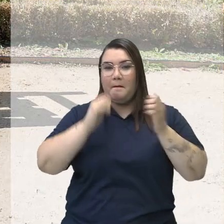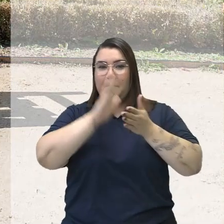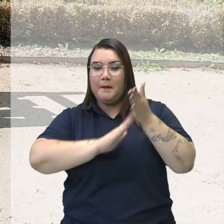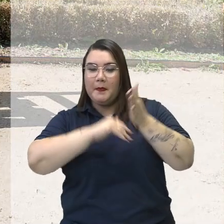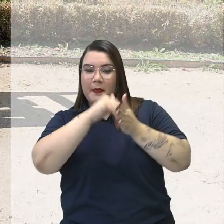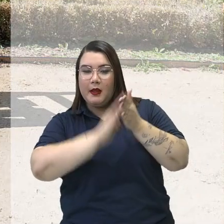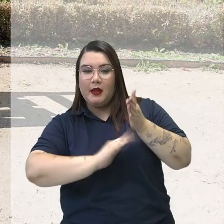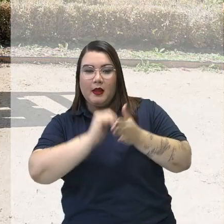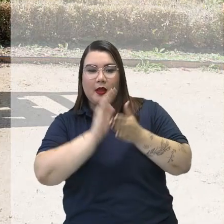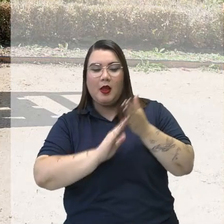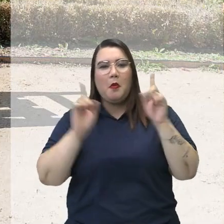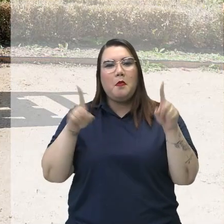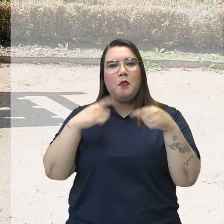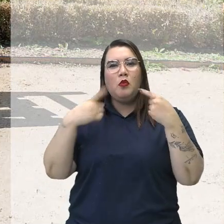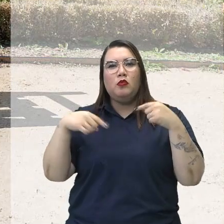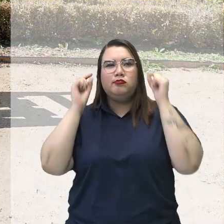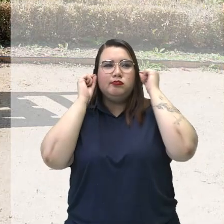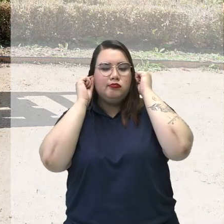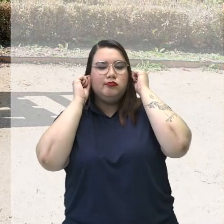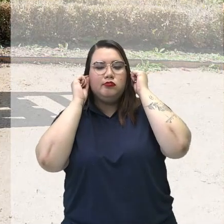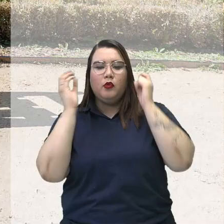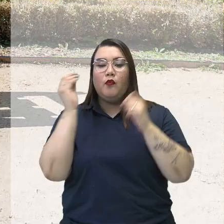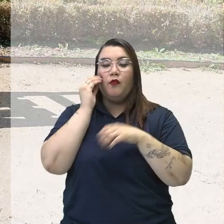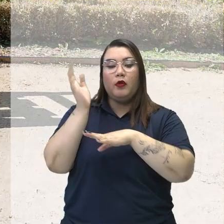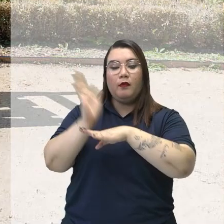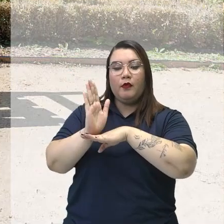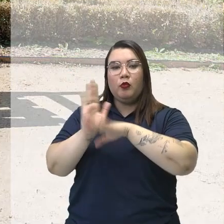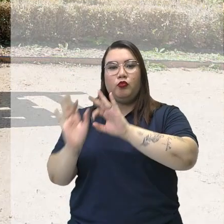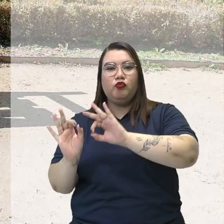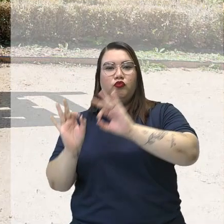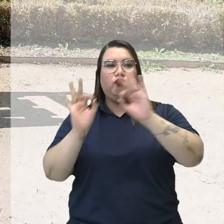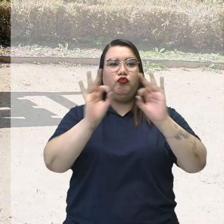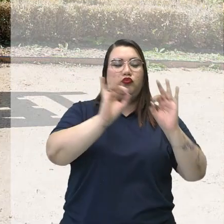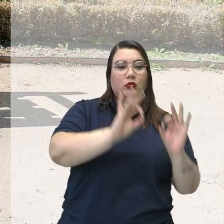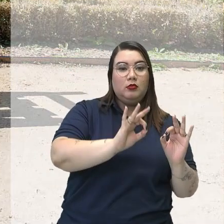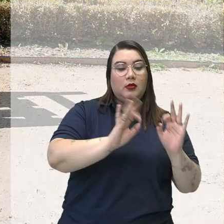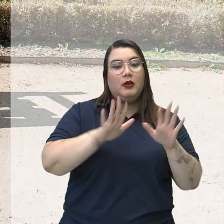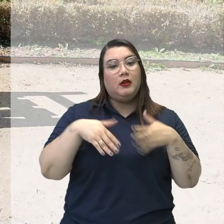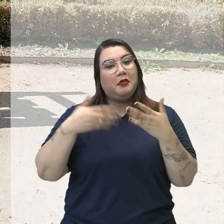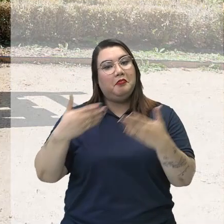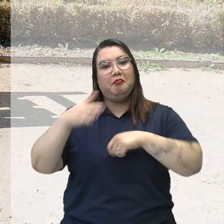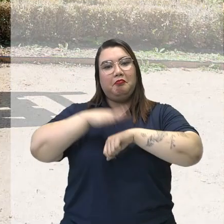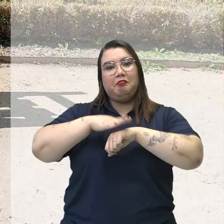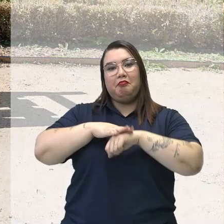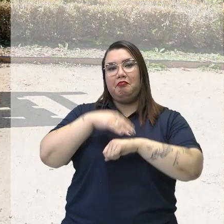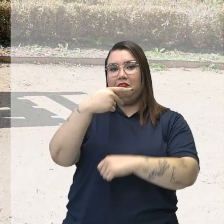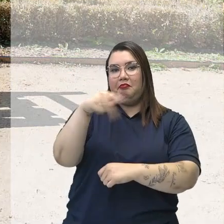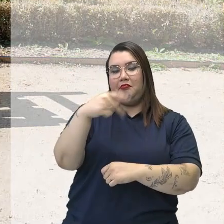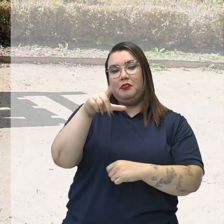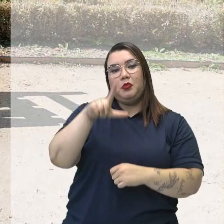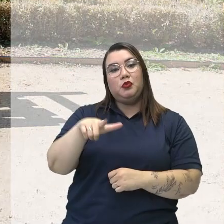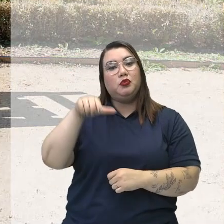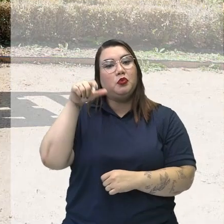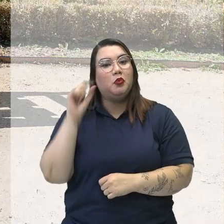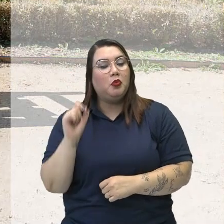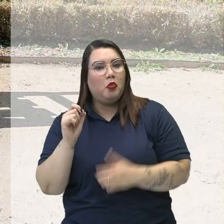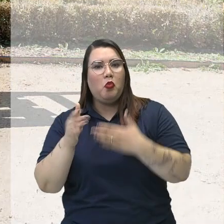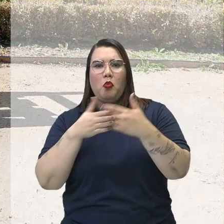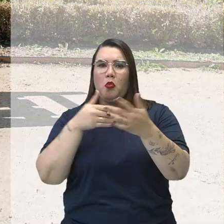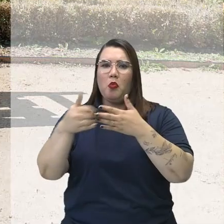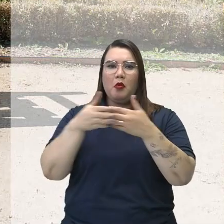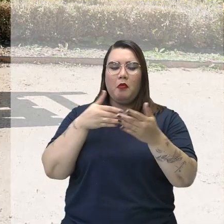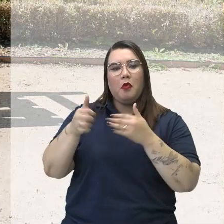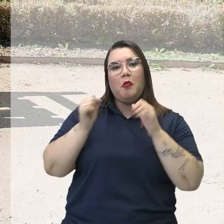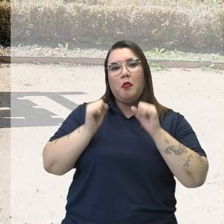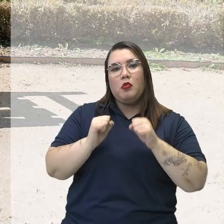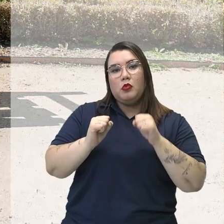pintar, escutar uma música, assistir um filme? Então, lazer é justamente isso. São as atividades que você